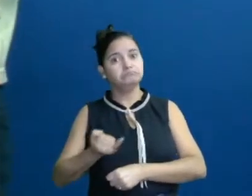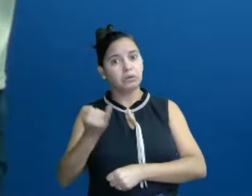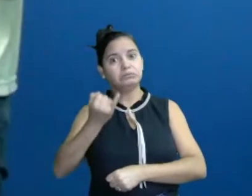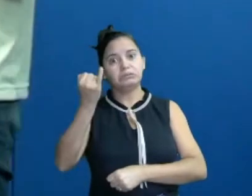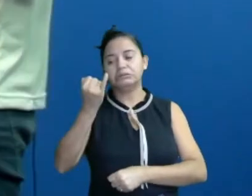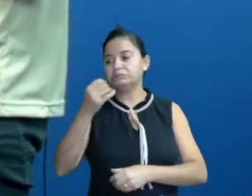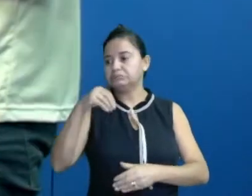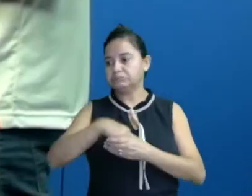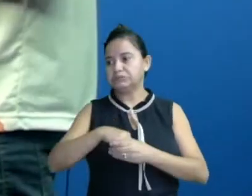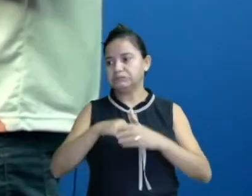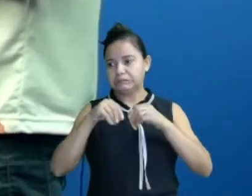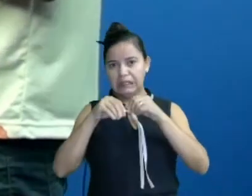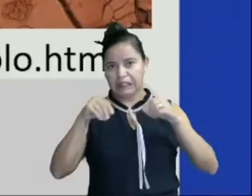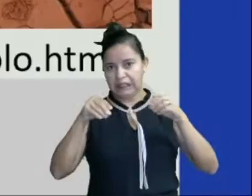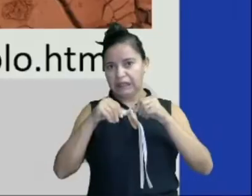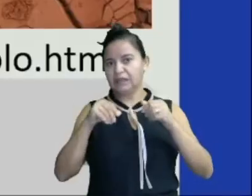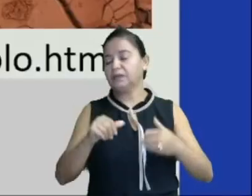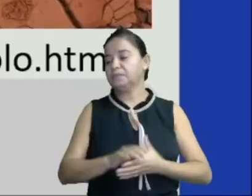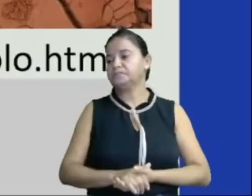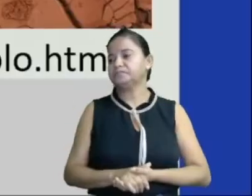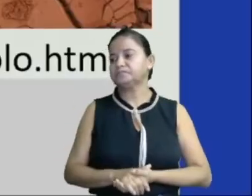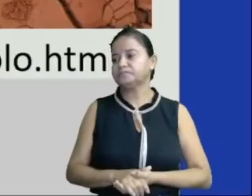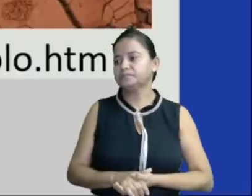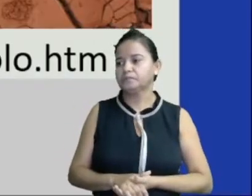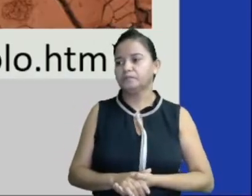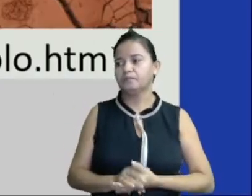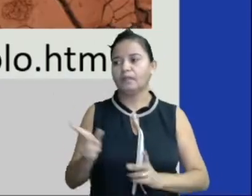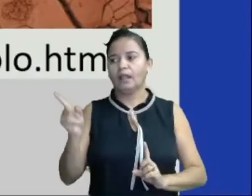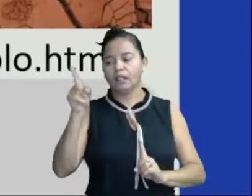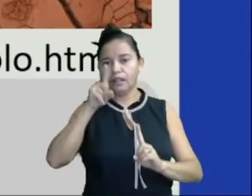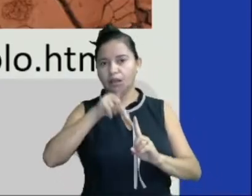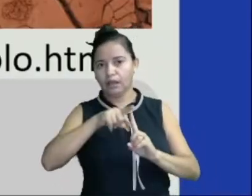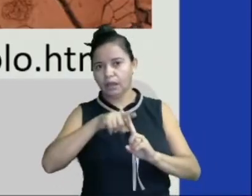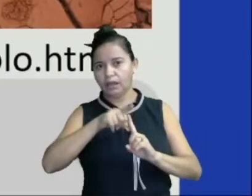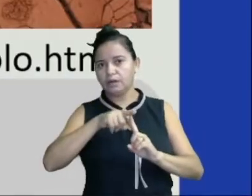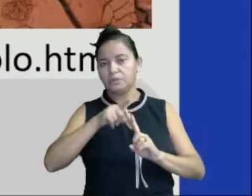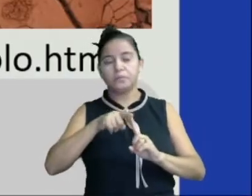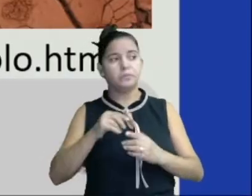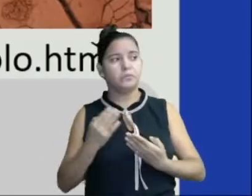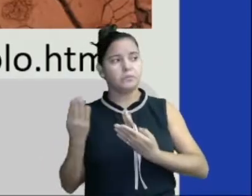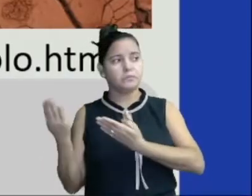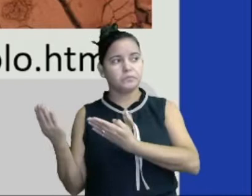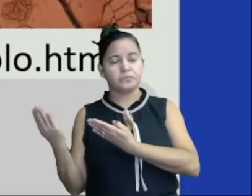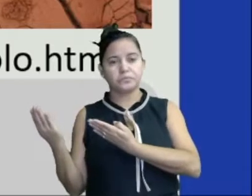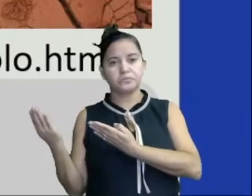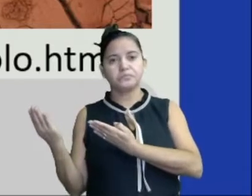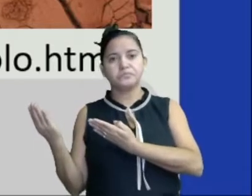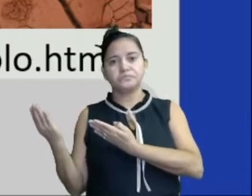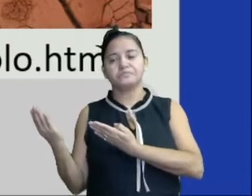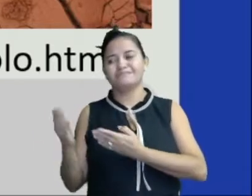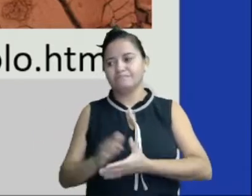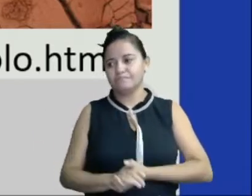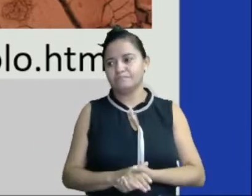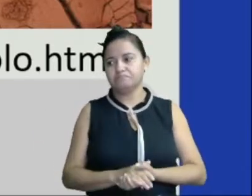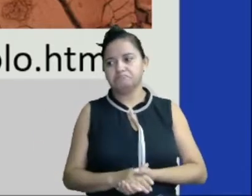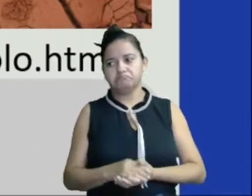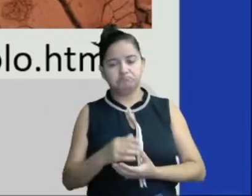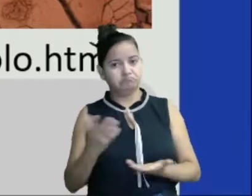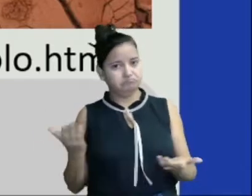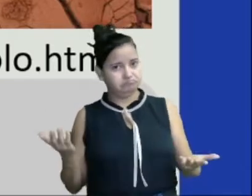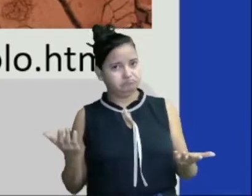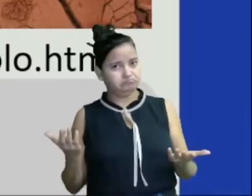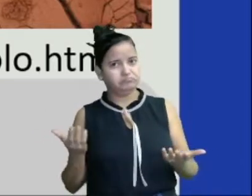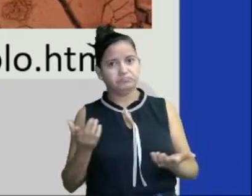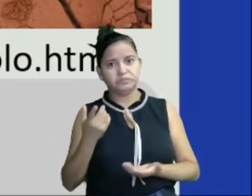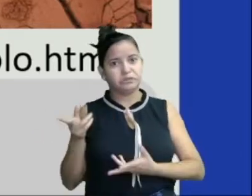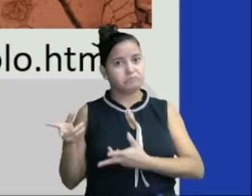Perceberam? Seguindo, existem alguns tipos de solo. Se a gente observar aí nas paisagens, né, que estão presentes no nosso